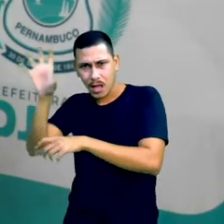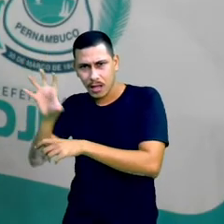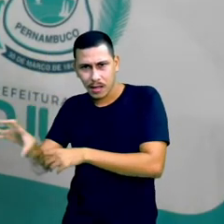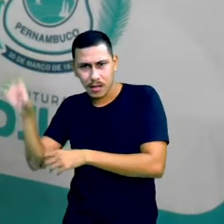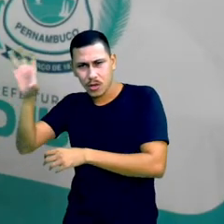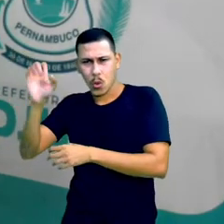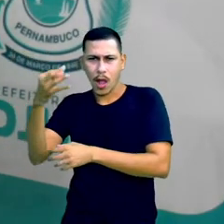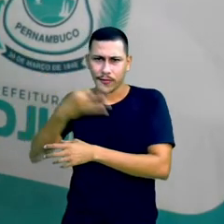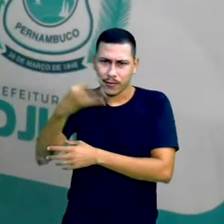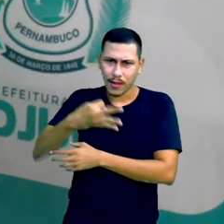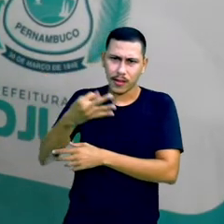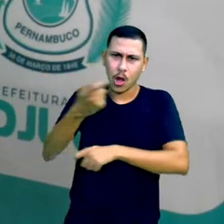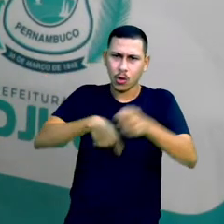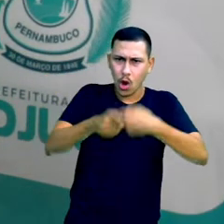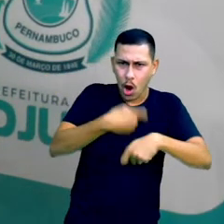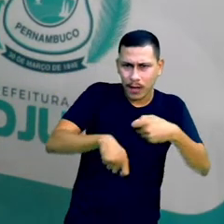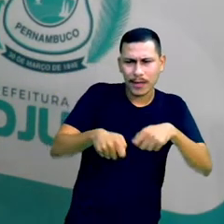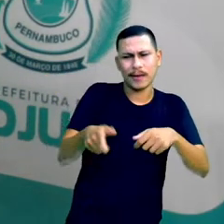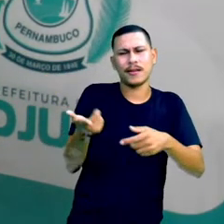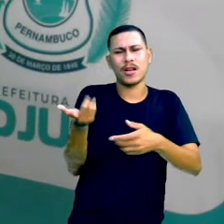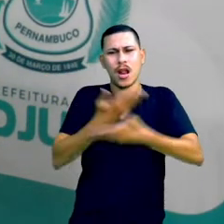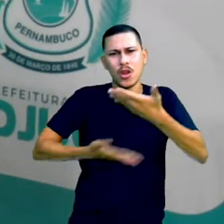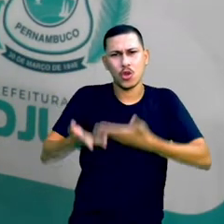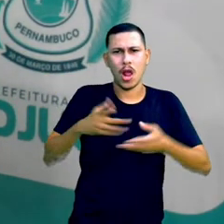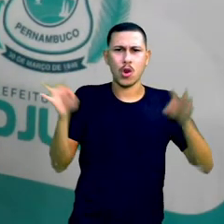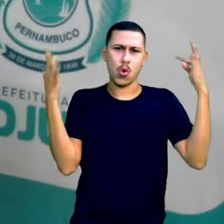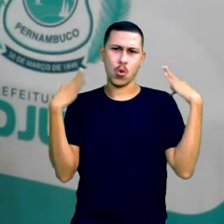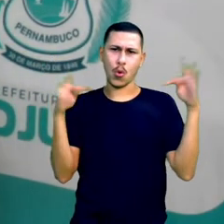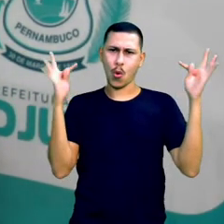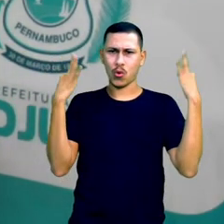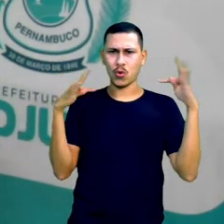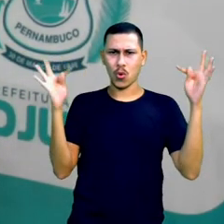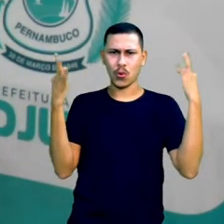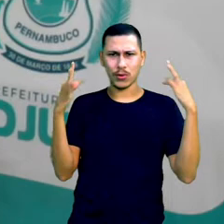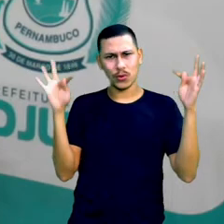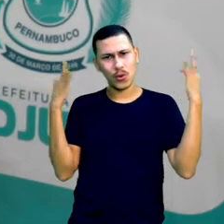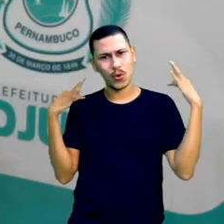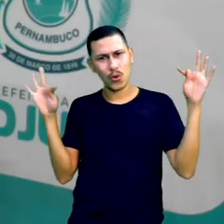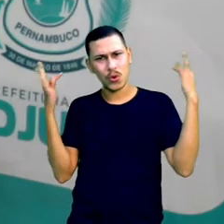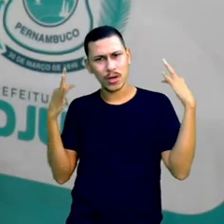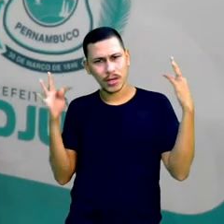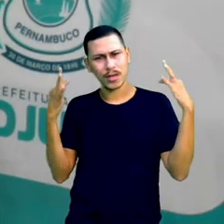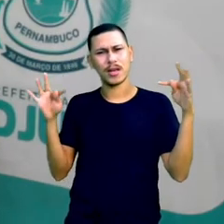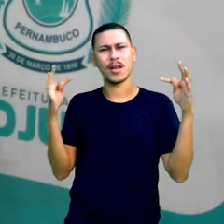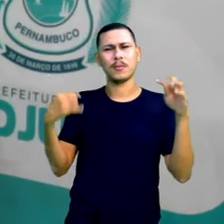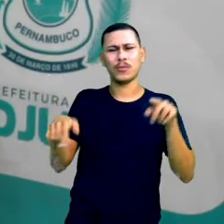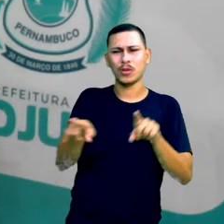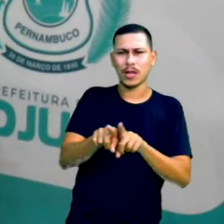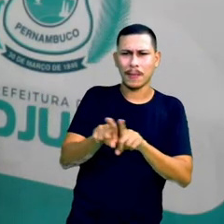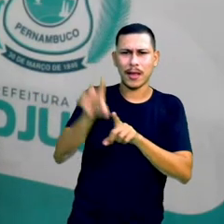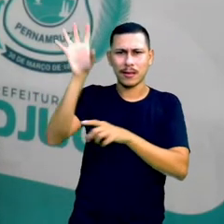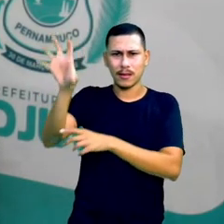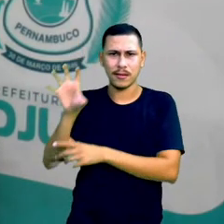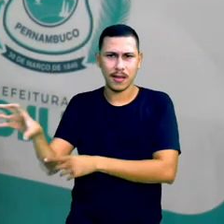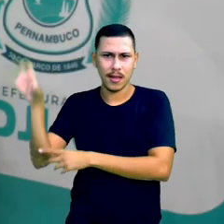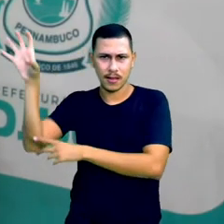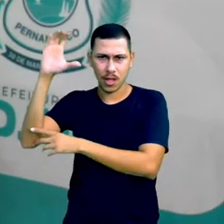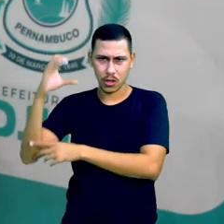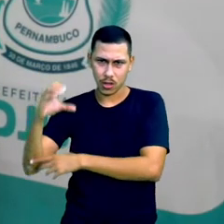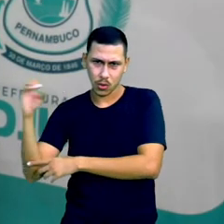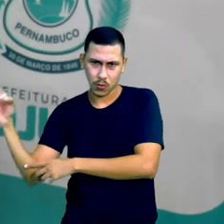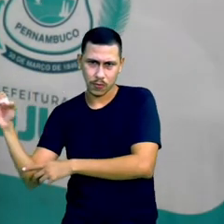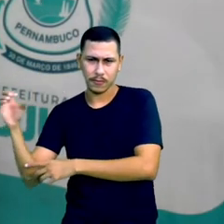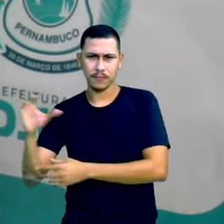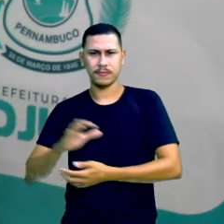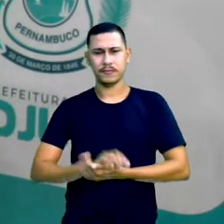está diretamente ligado ao turismo, certo? A gente vê o turismo com muita força na região